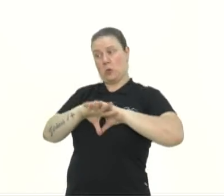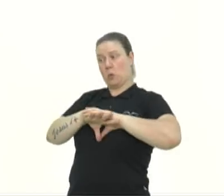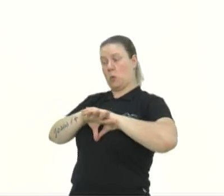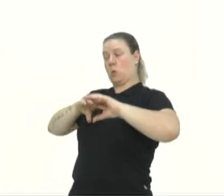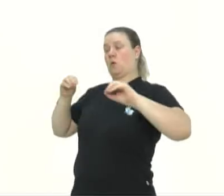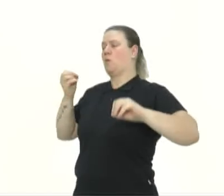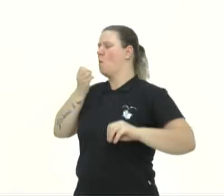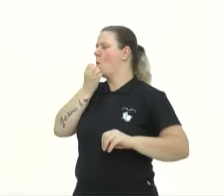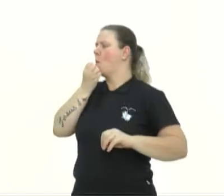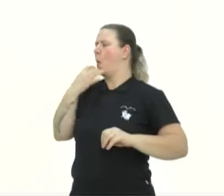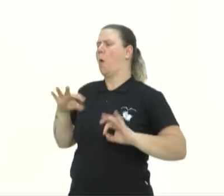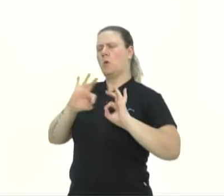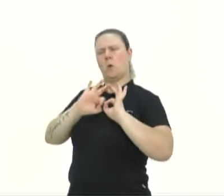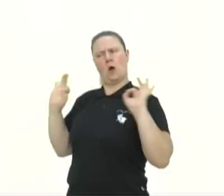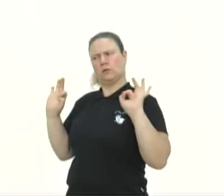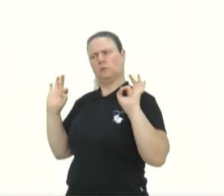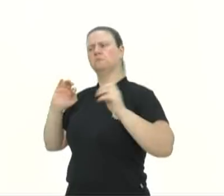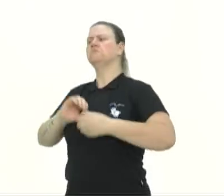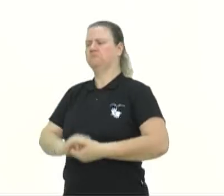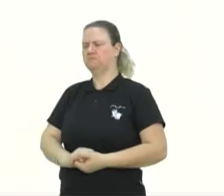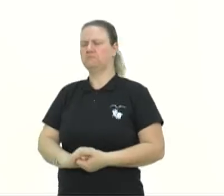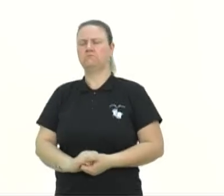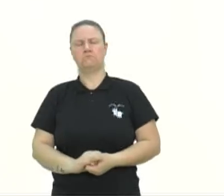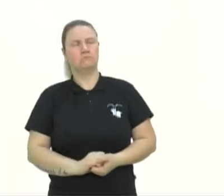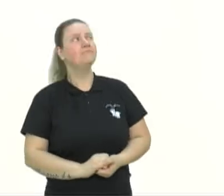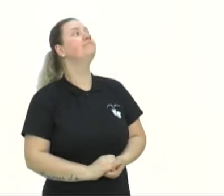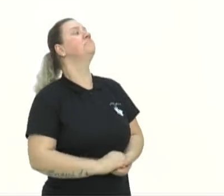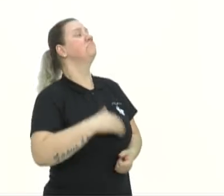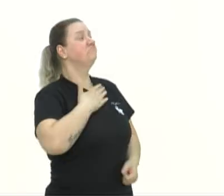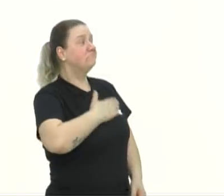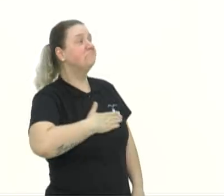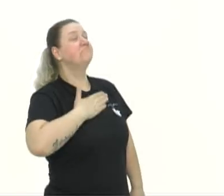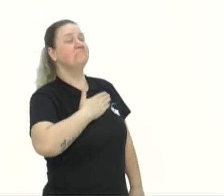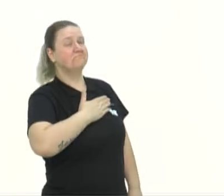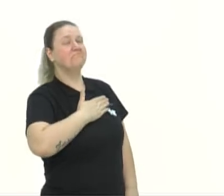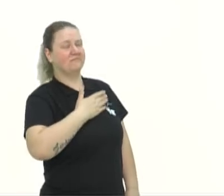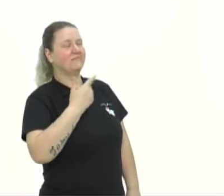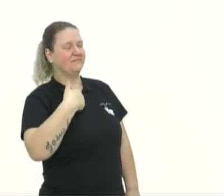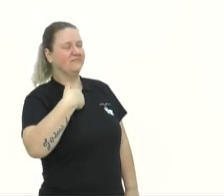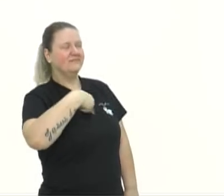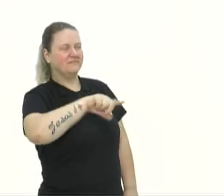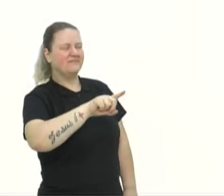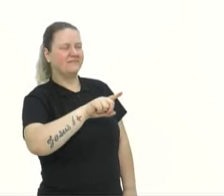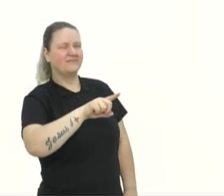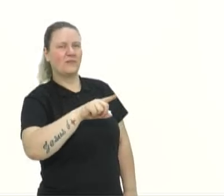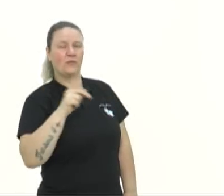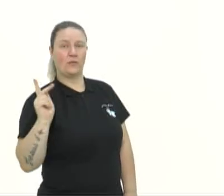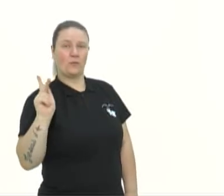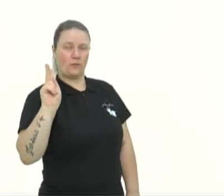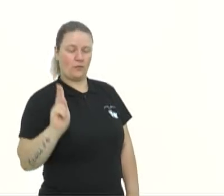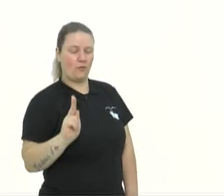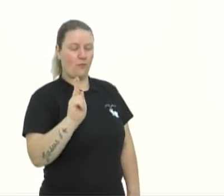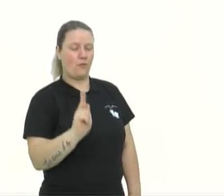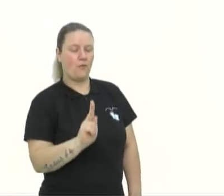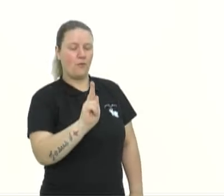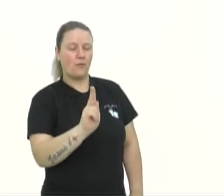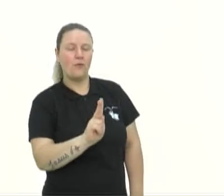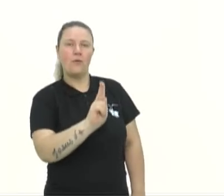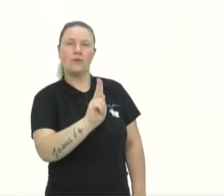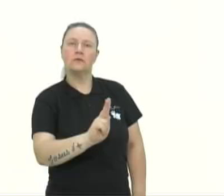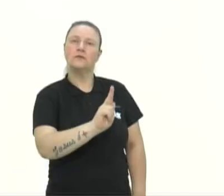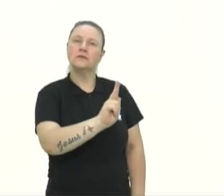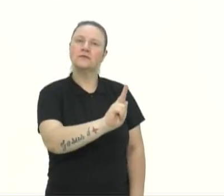bom demais. E o compadre gostou da ideia. Tomou coragem e lá foram os